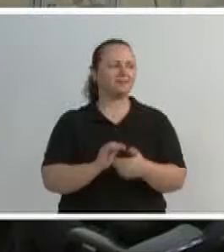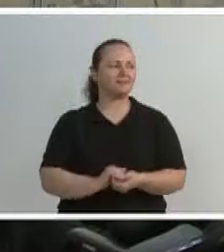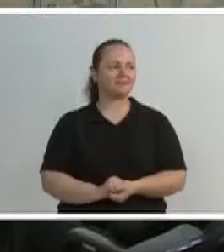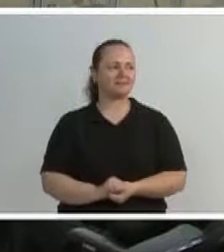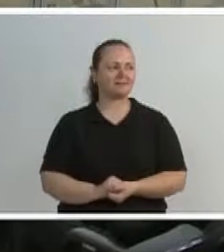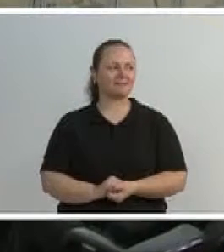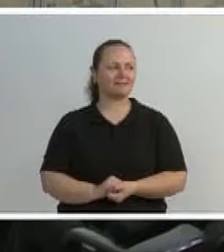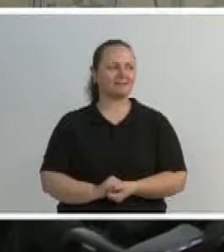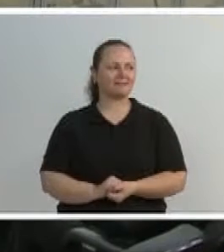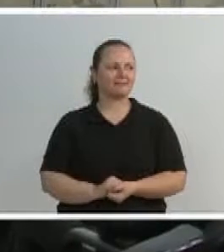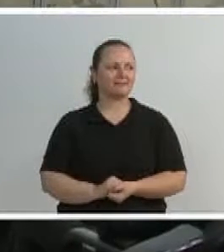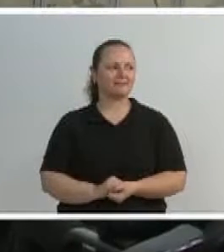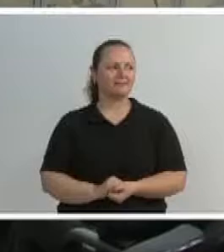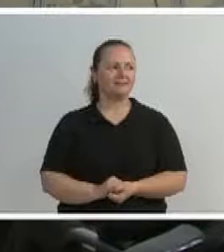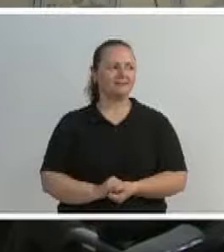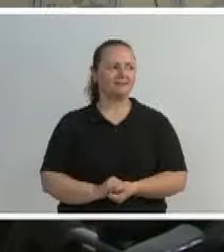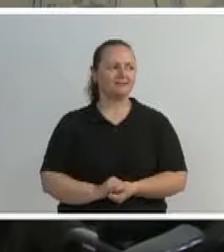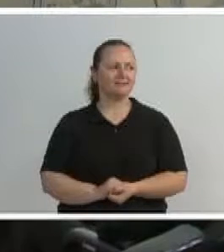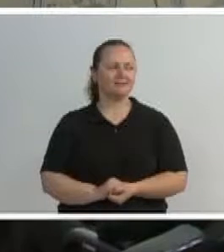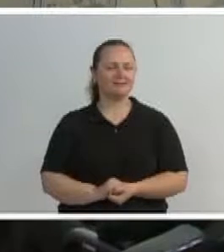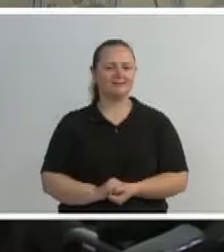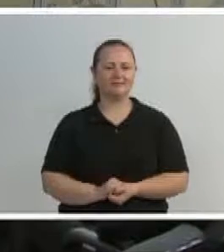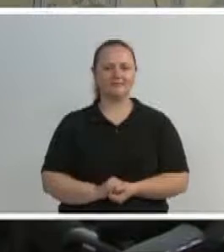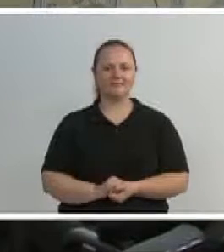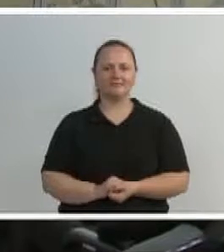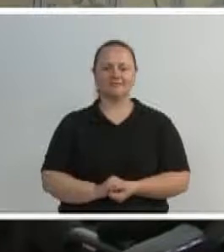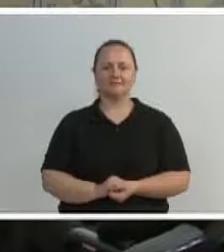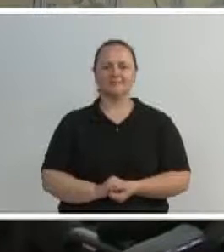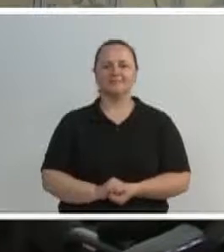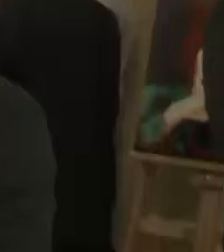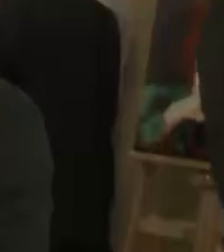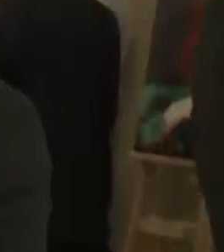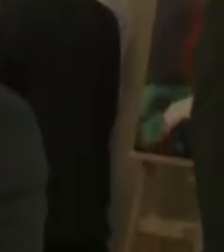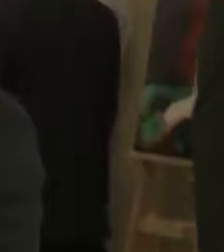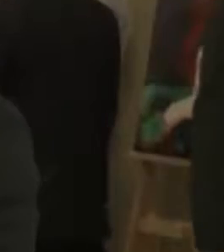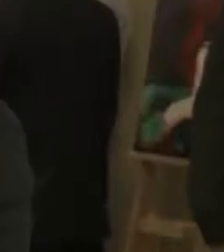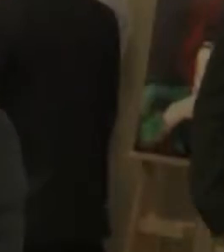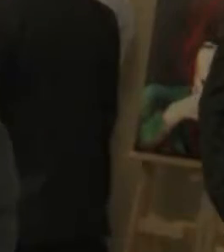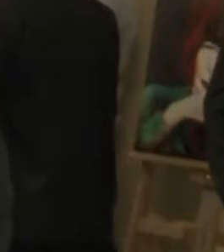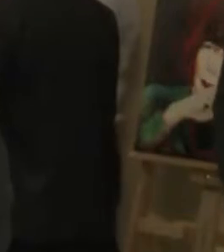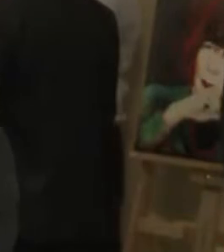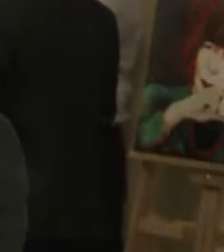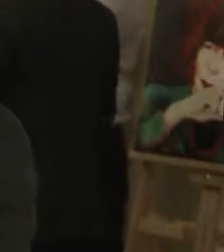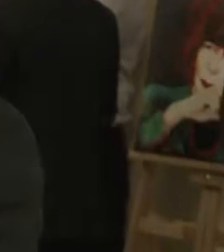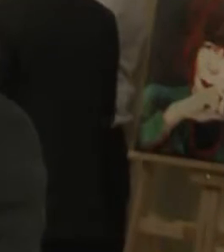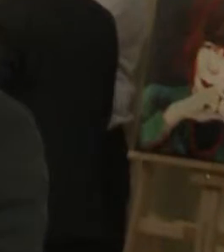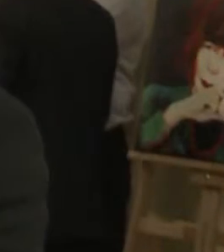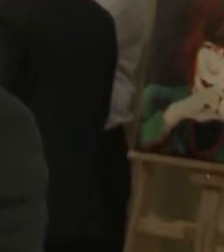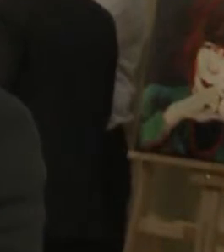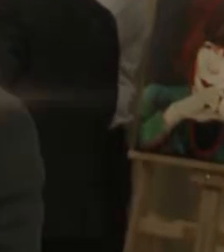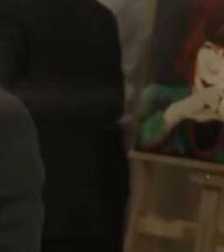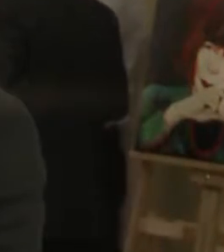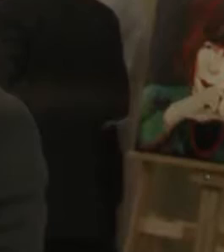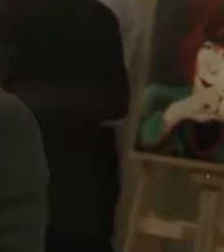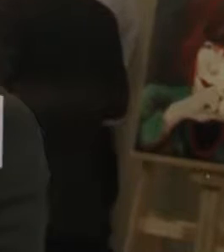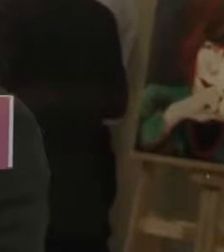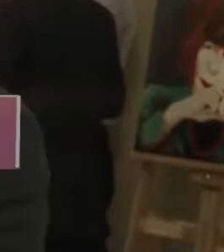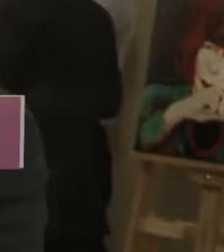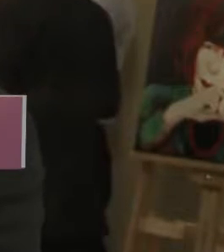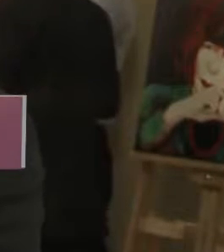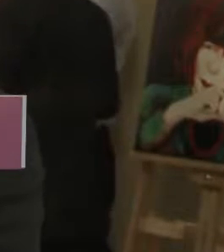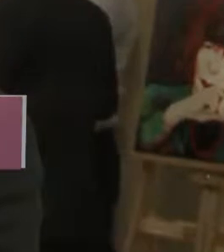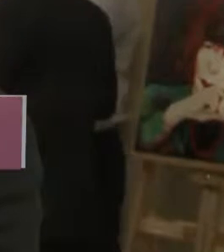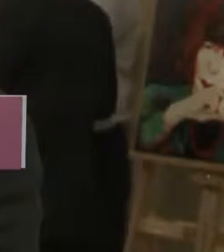para a população, em especial, neste momento de crise. O Banco do Brasil, assim como em outras crises que